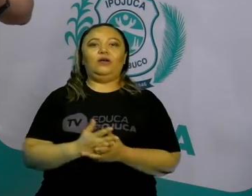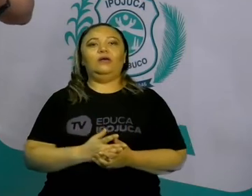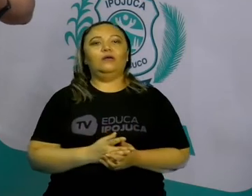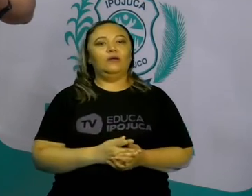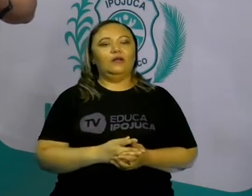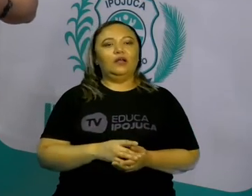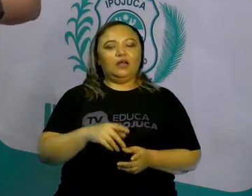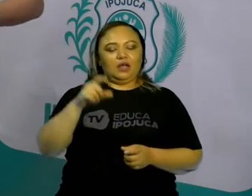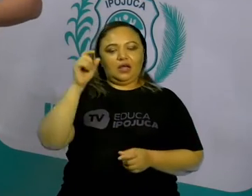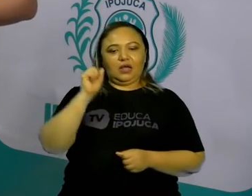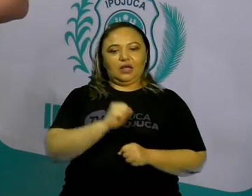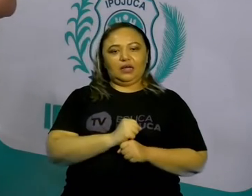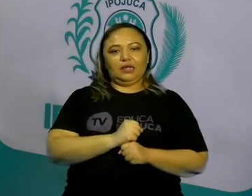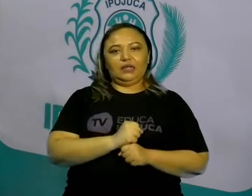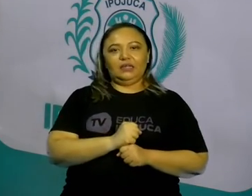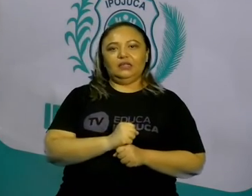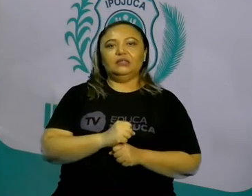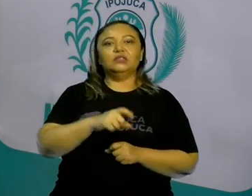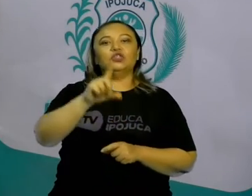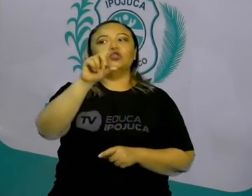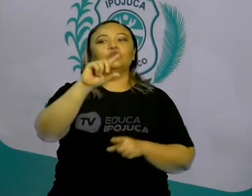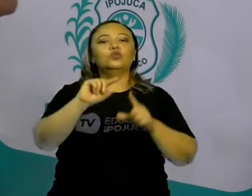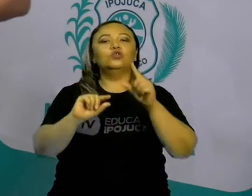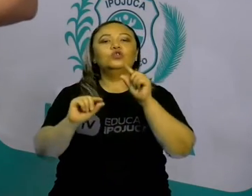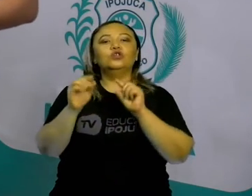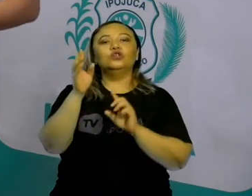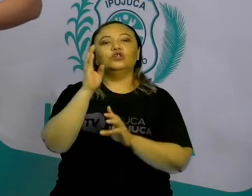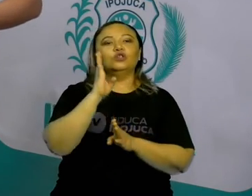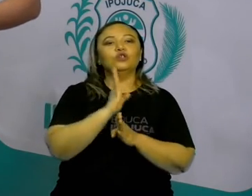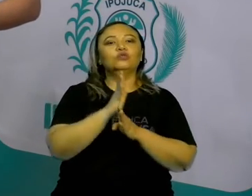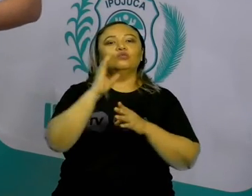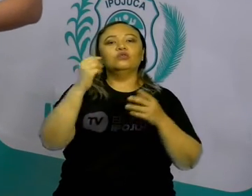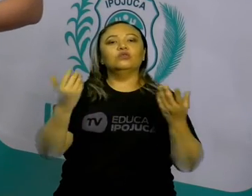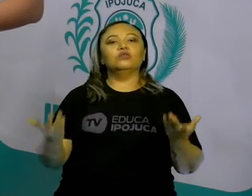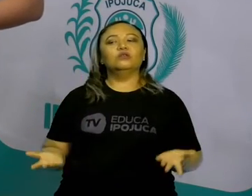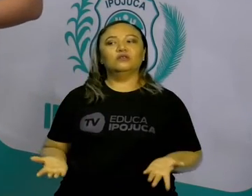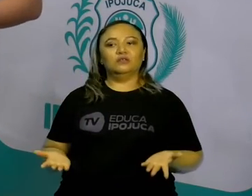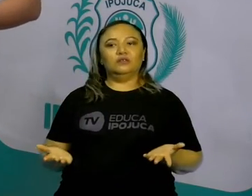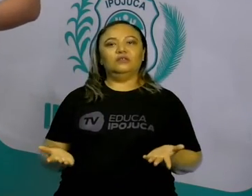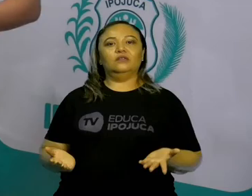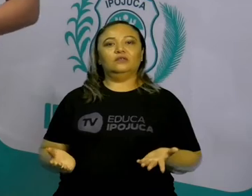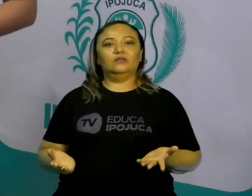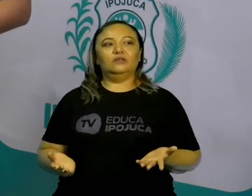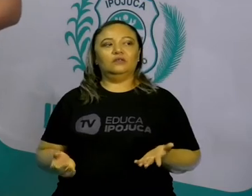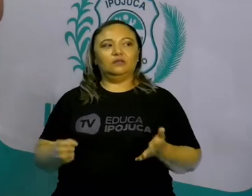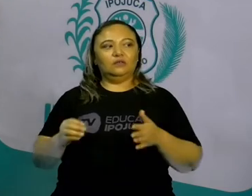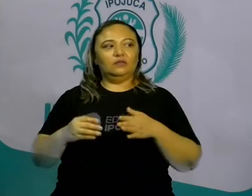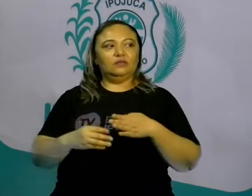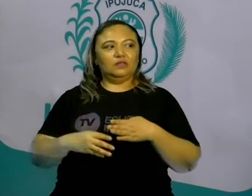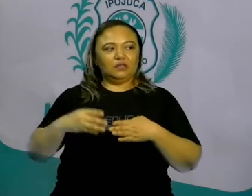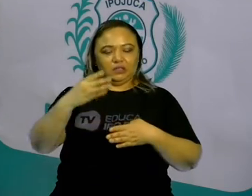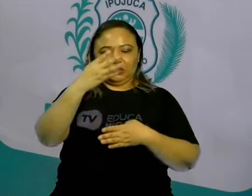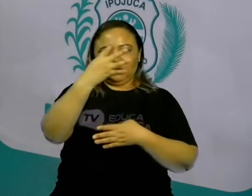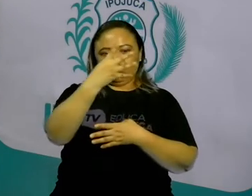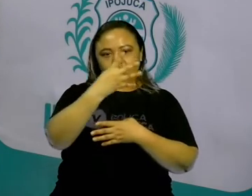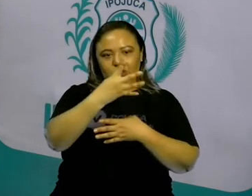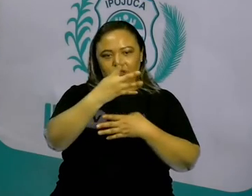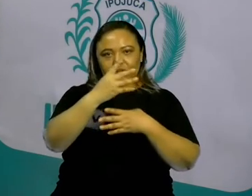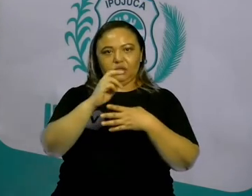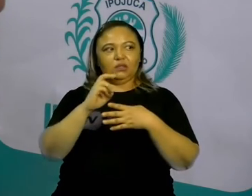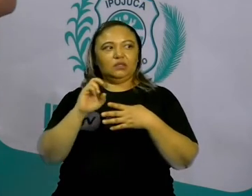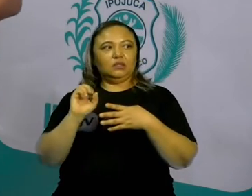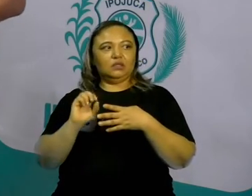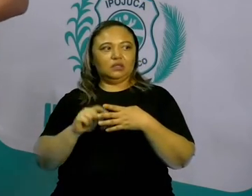encontrar uma banana agora no total desses números e quatro bananas